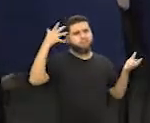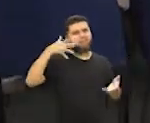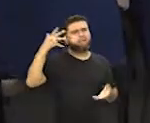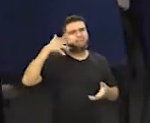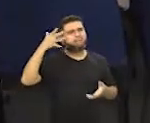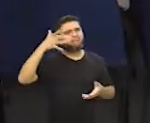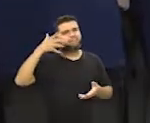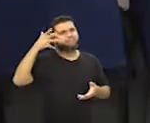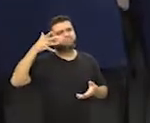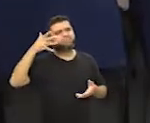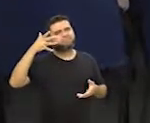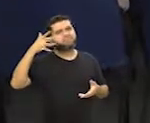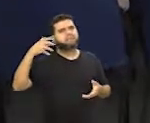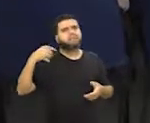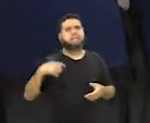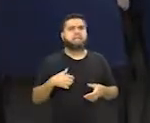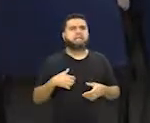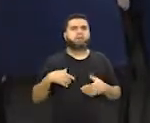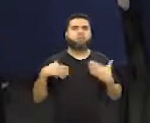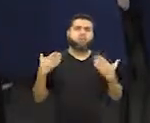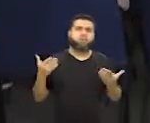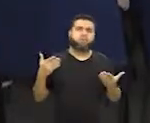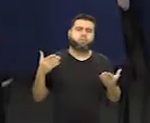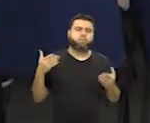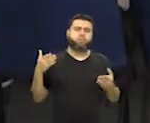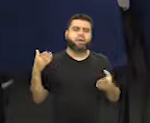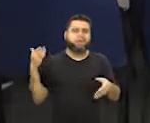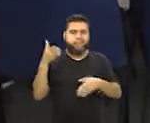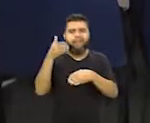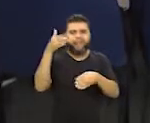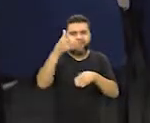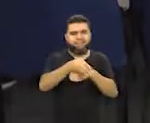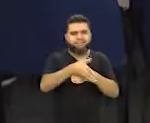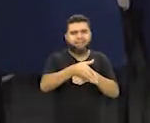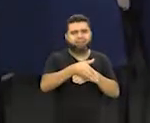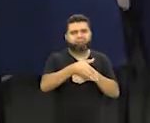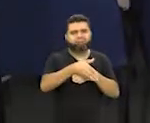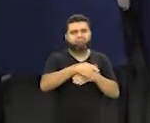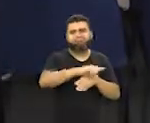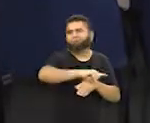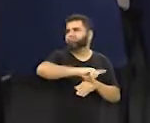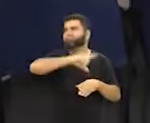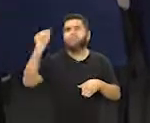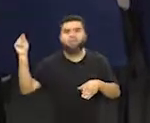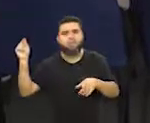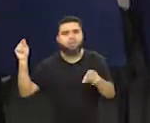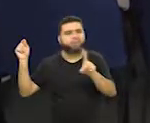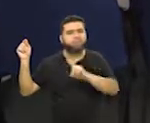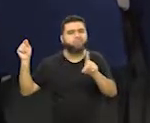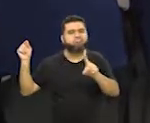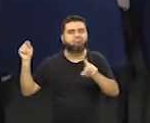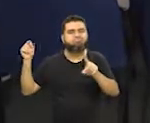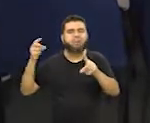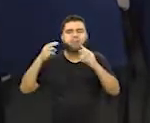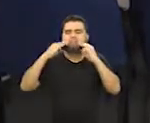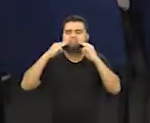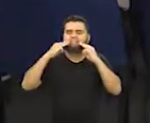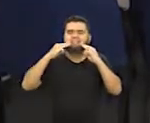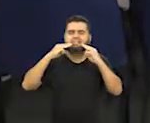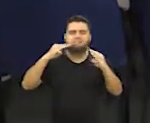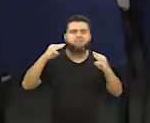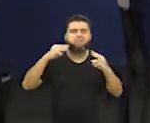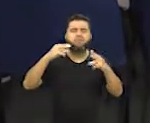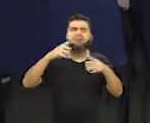palestrante ali, e quando se entra, não se sai mais. É uma missão, é uma